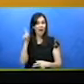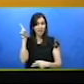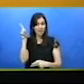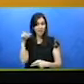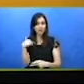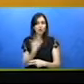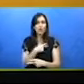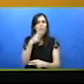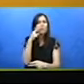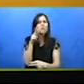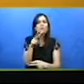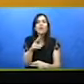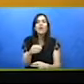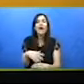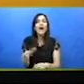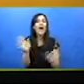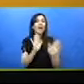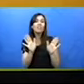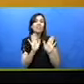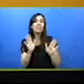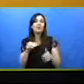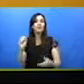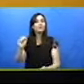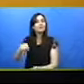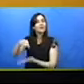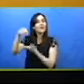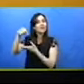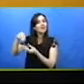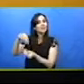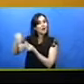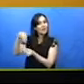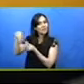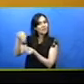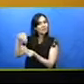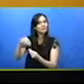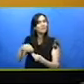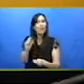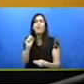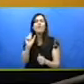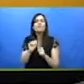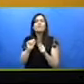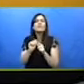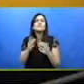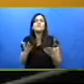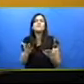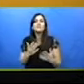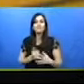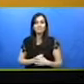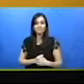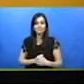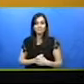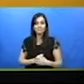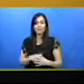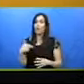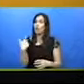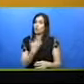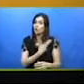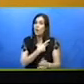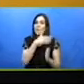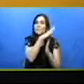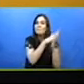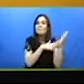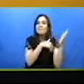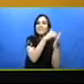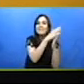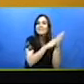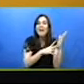ver nosso adeus às sacolinhas. E vamos fazer o que nessa atividade? Nós vamos pintar